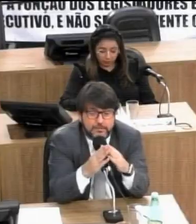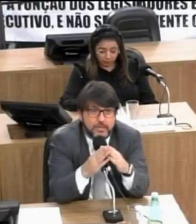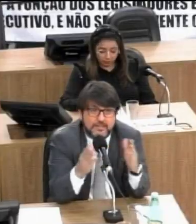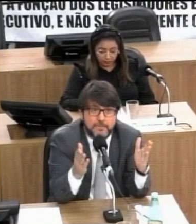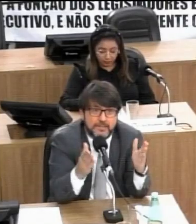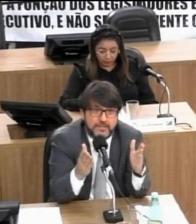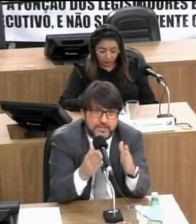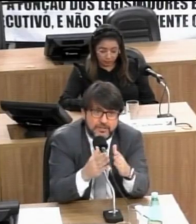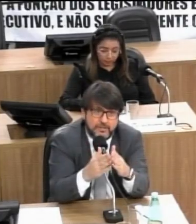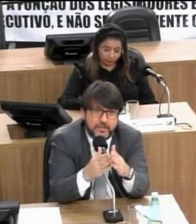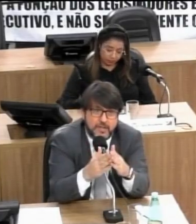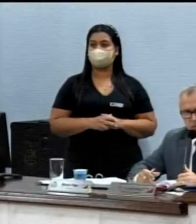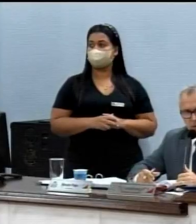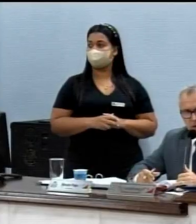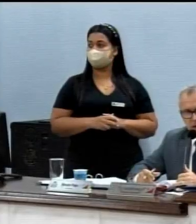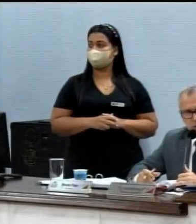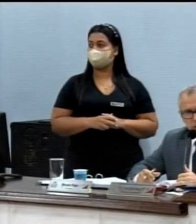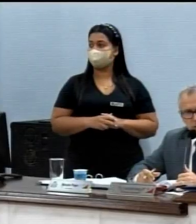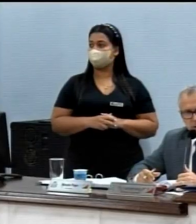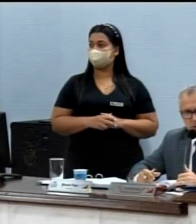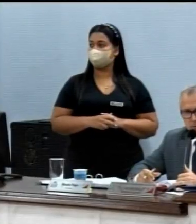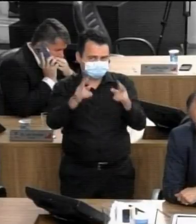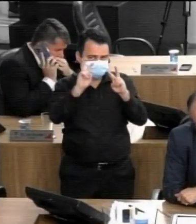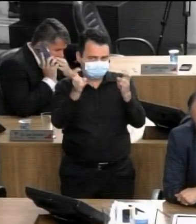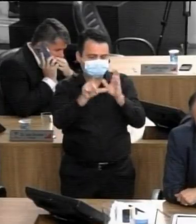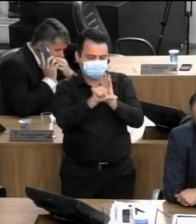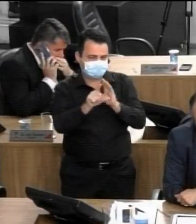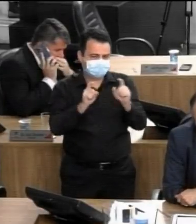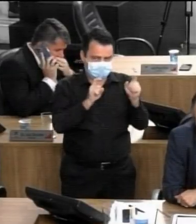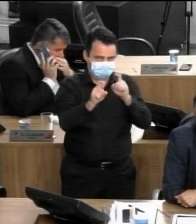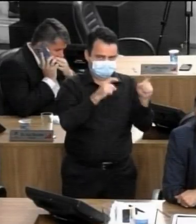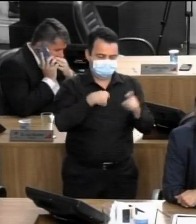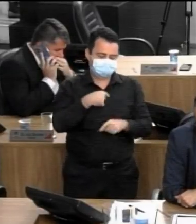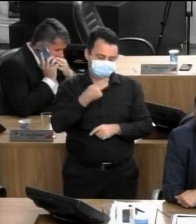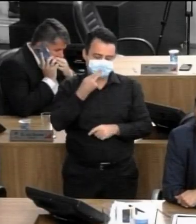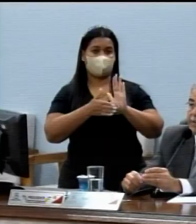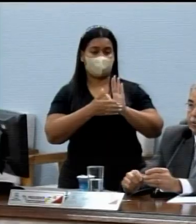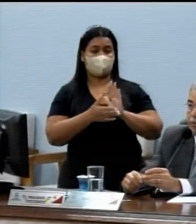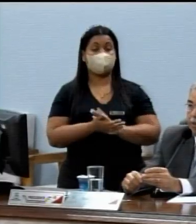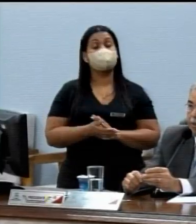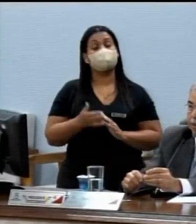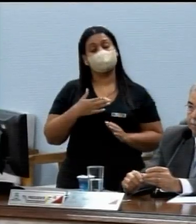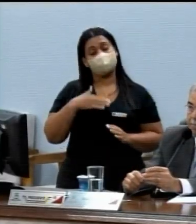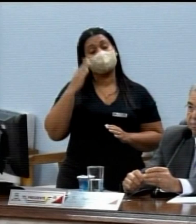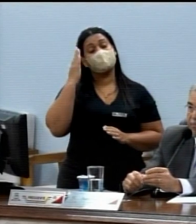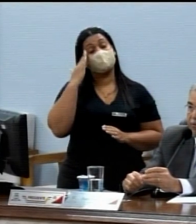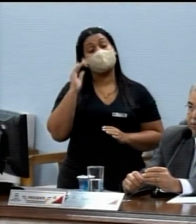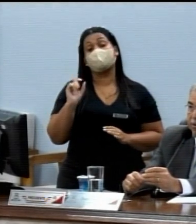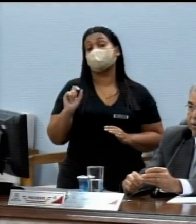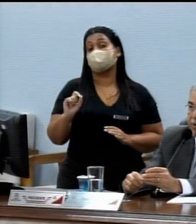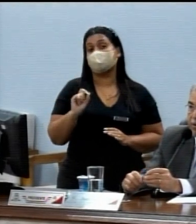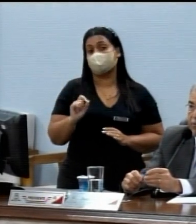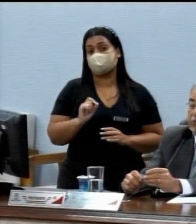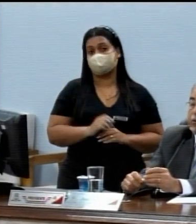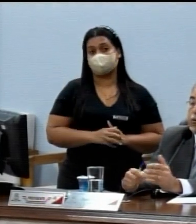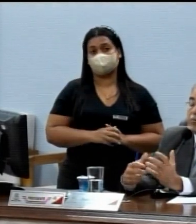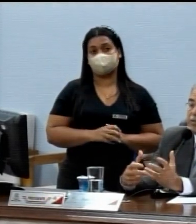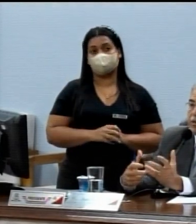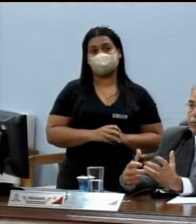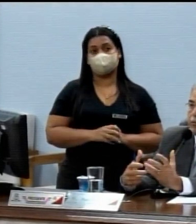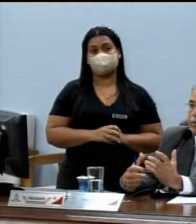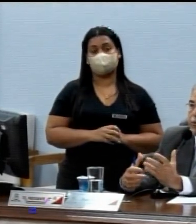Menezes, Odélio Chaves, Renato Pupo, Jean Charles Serbeto e o presidente da casa, Pedro Roberto.